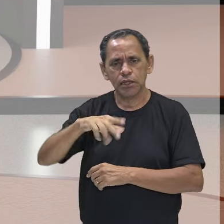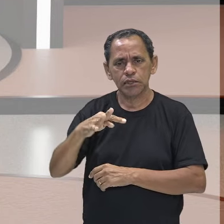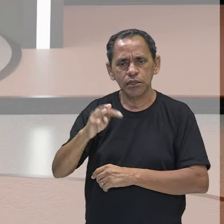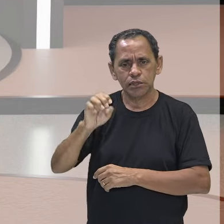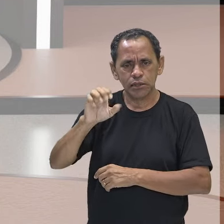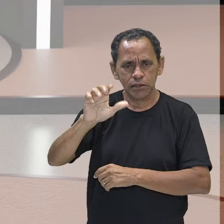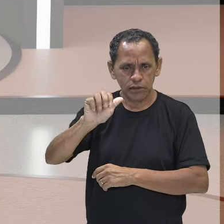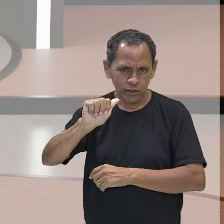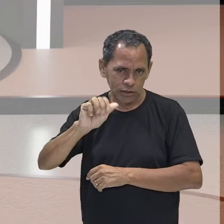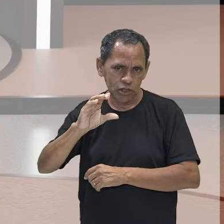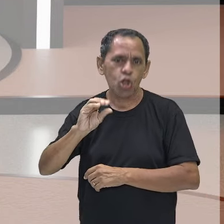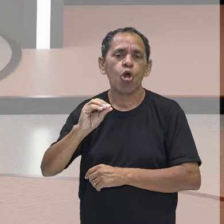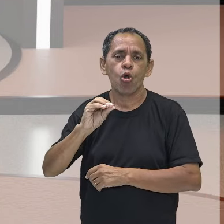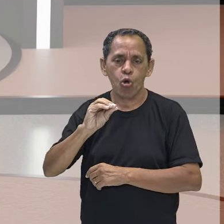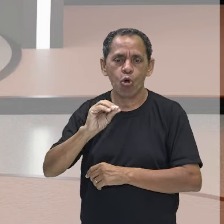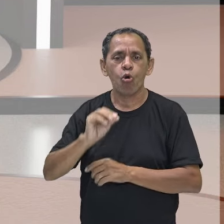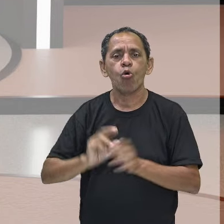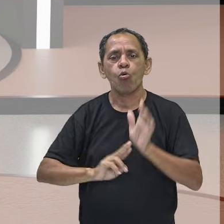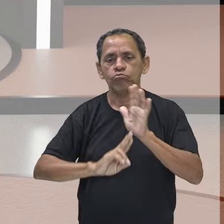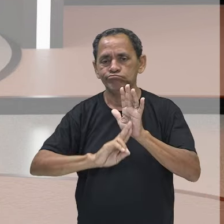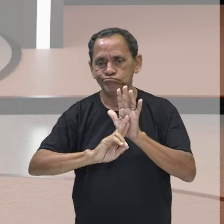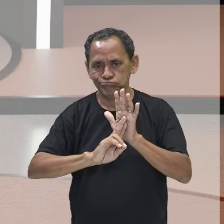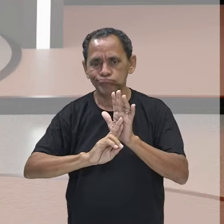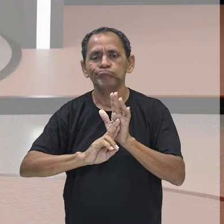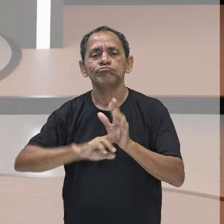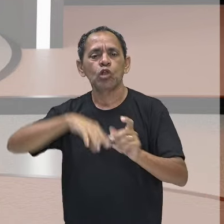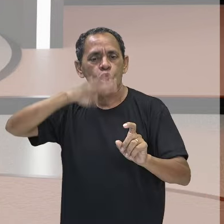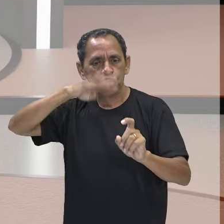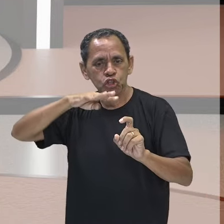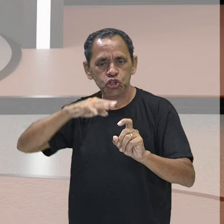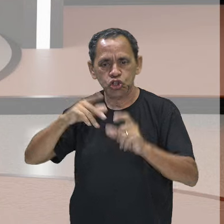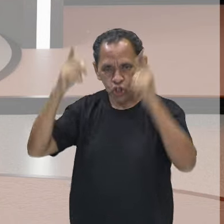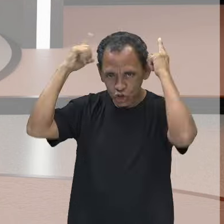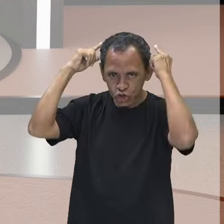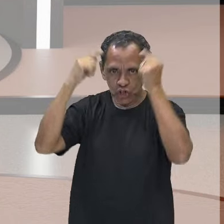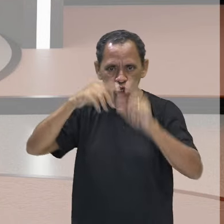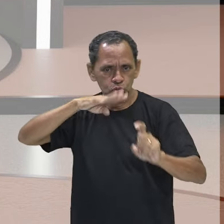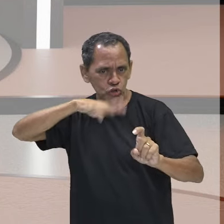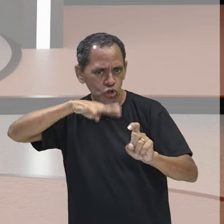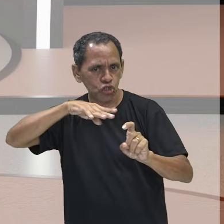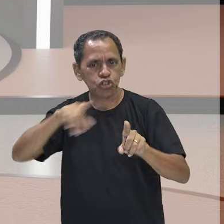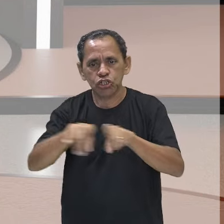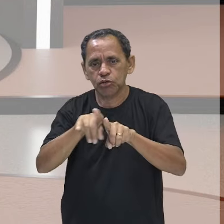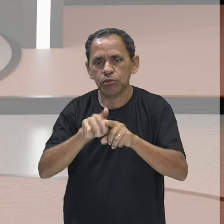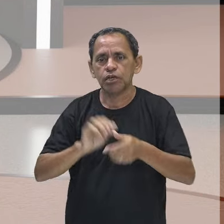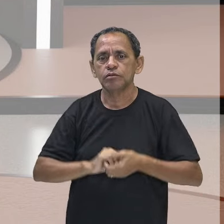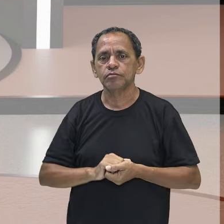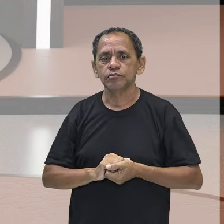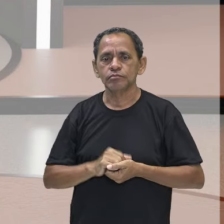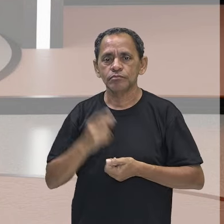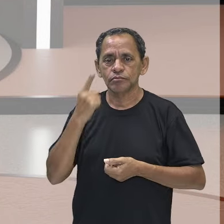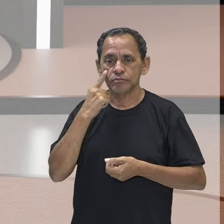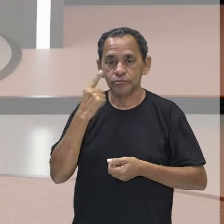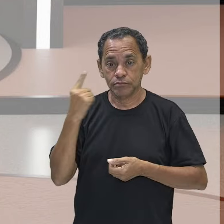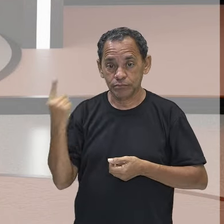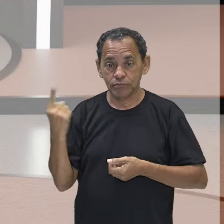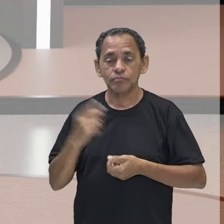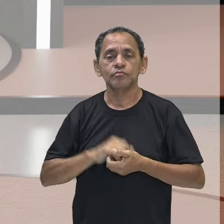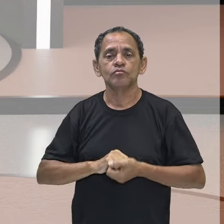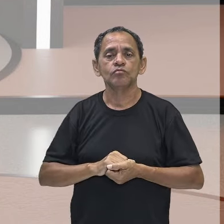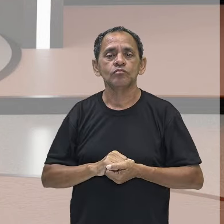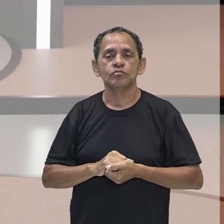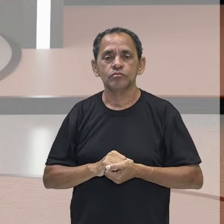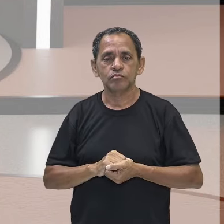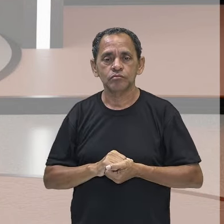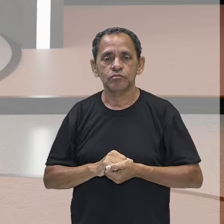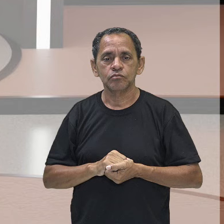deuses da mitologia grega. Estamos vendo aqui, trouxe para vocês contemplarem um pouco da estátua de Juno,